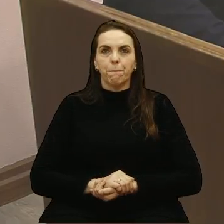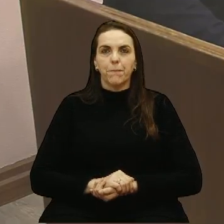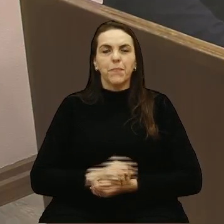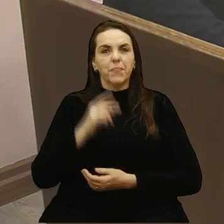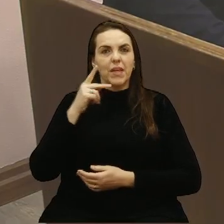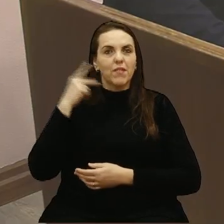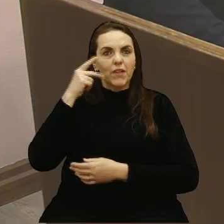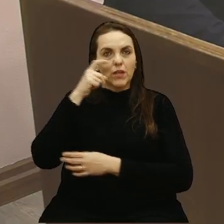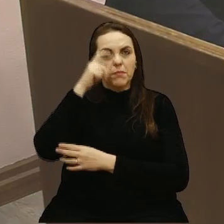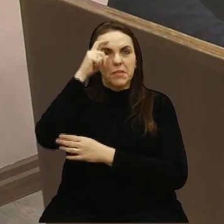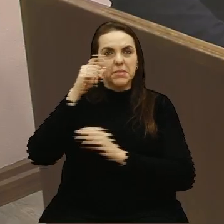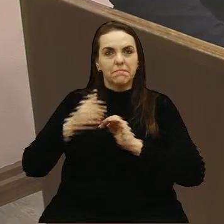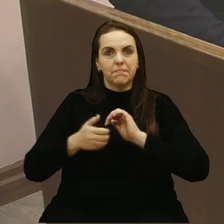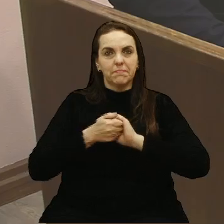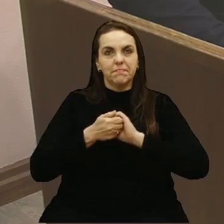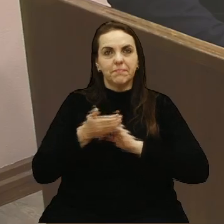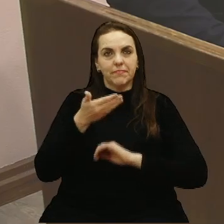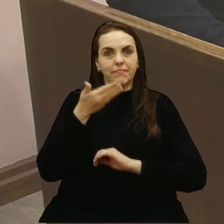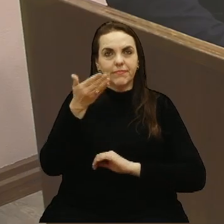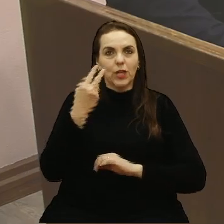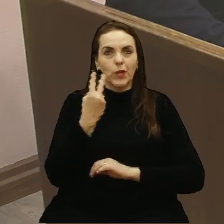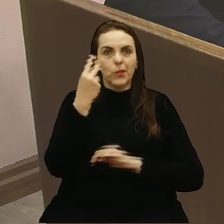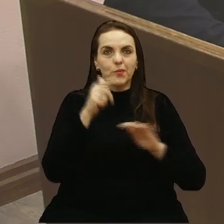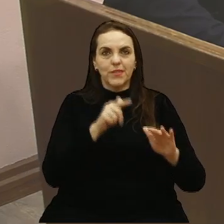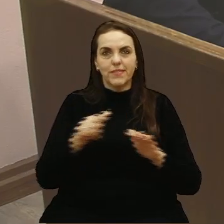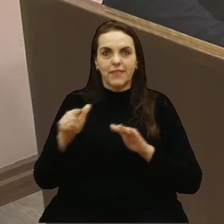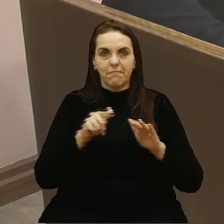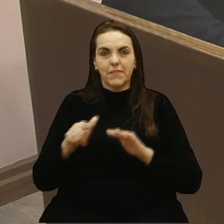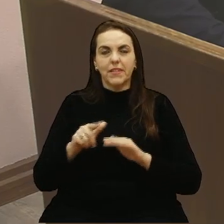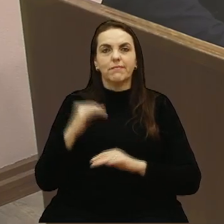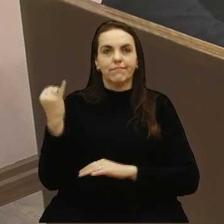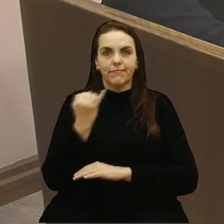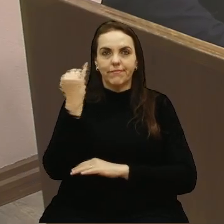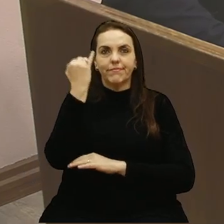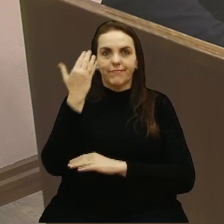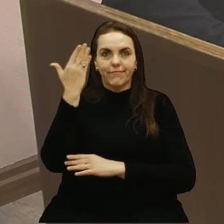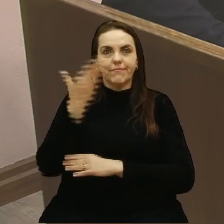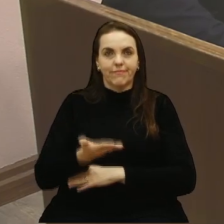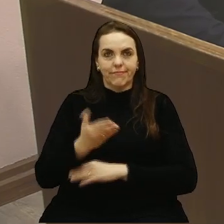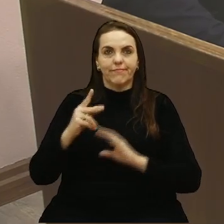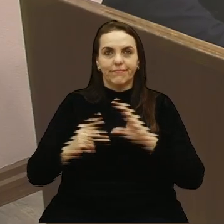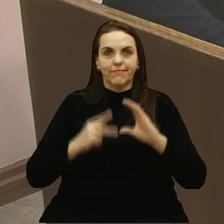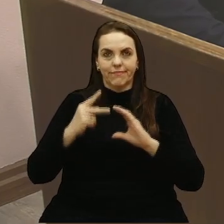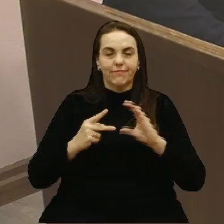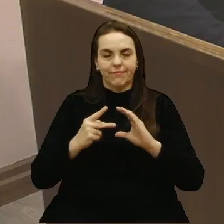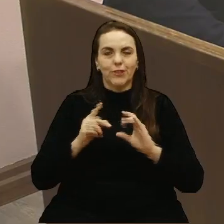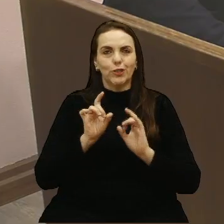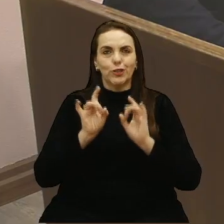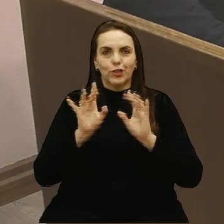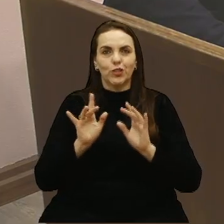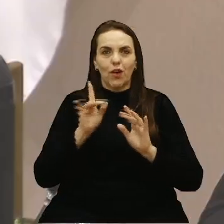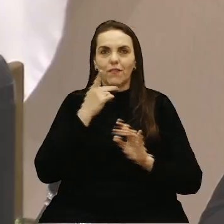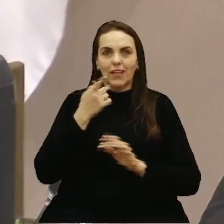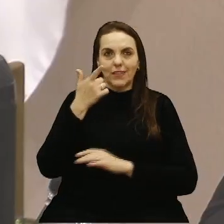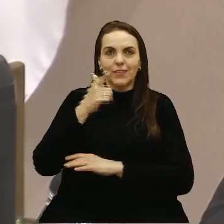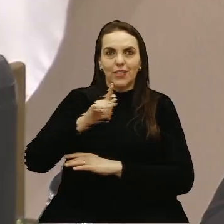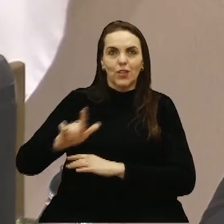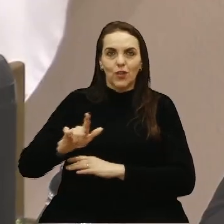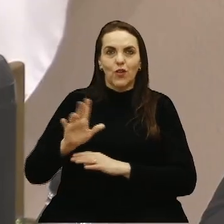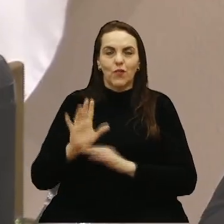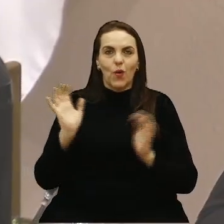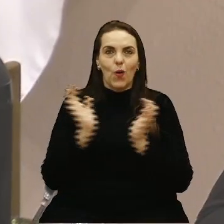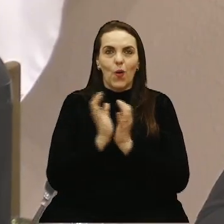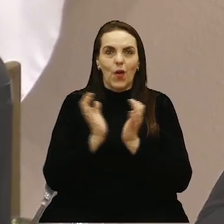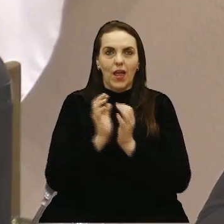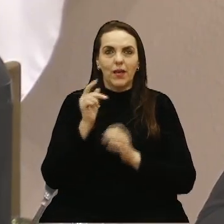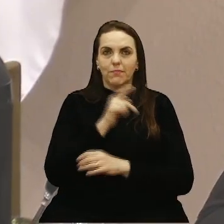Vereador Bizi, meus cumprimentos ao senhor por essas 2 semanas, né, importantes que o senhor esteve aqui conosco na casa, e só reforçar o que foi dito já pelo colega